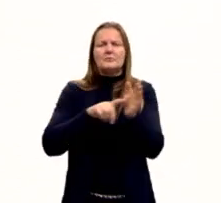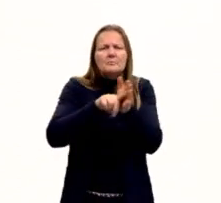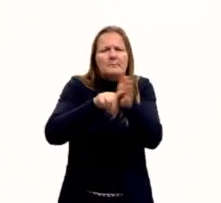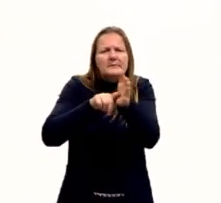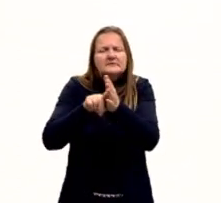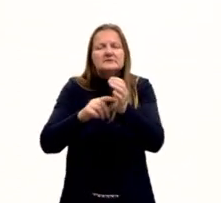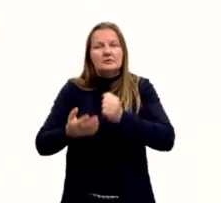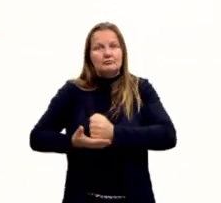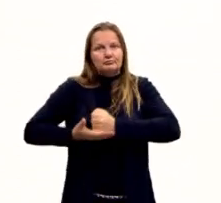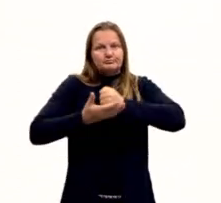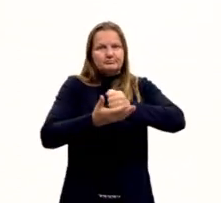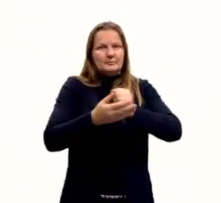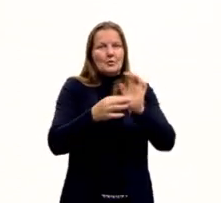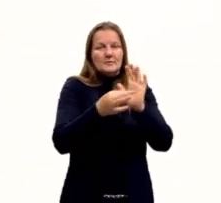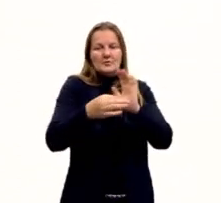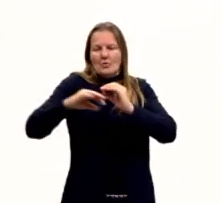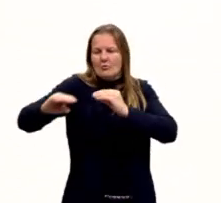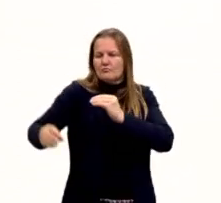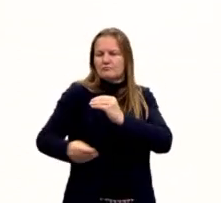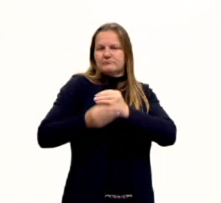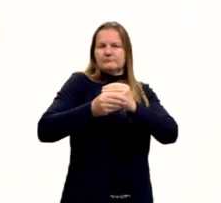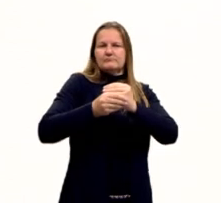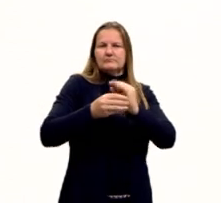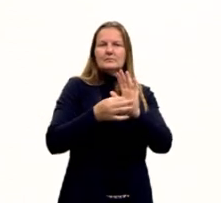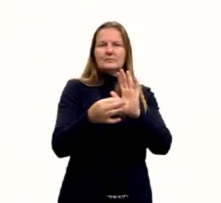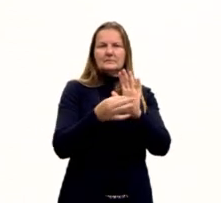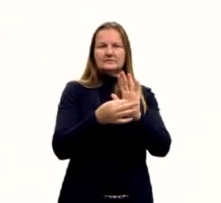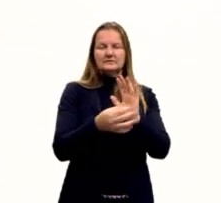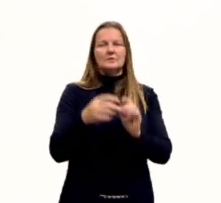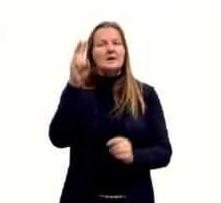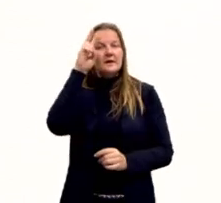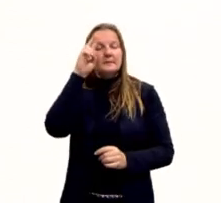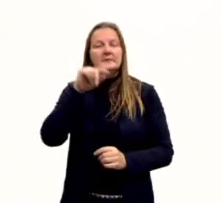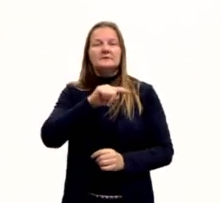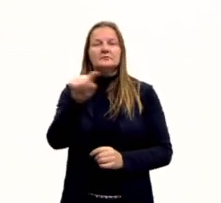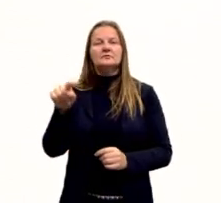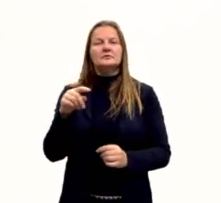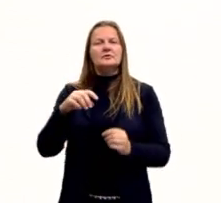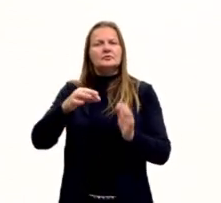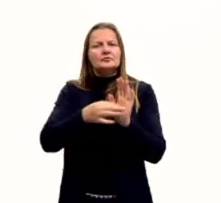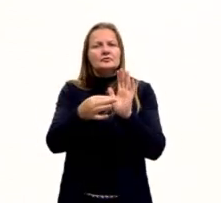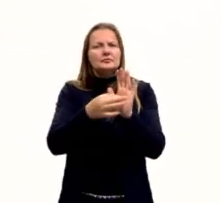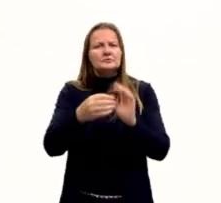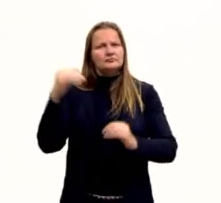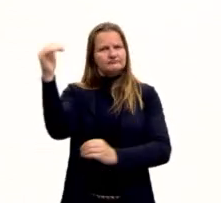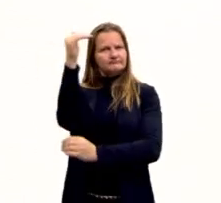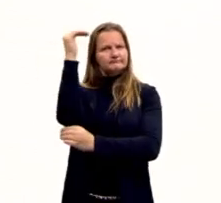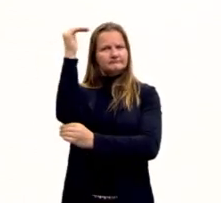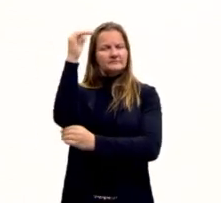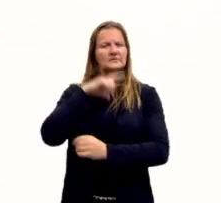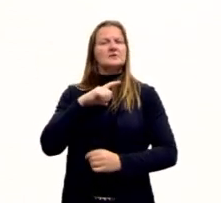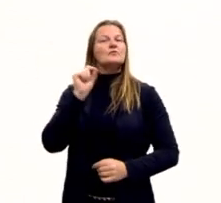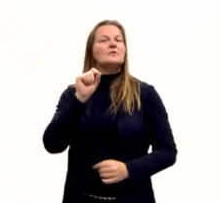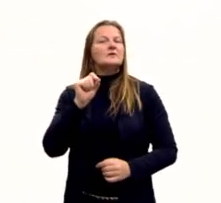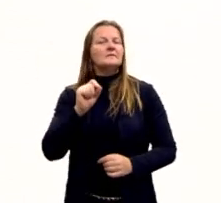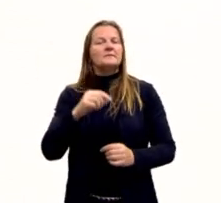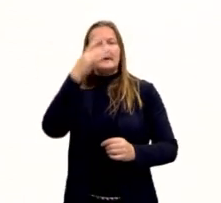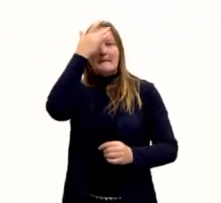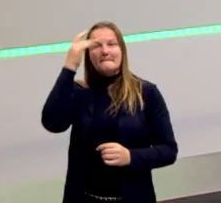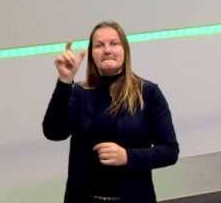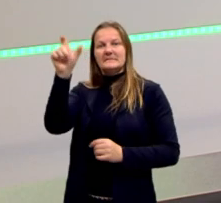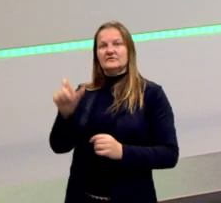um bazar e a fundamentar a opinião defendida Lembrando que aqui quando a gente está falando em argumento de autoridade a gente está falando sobre